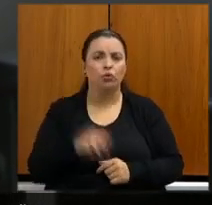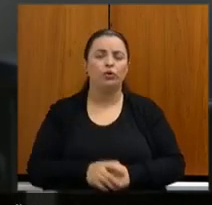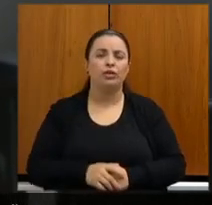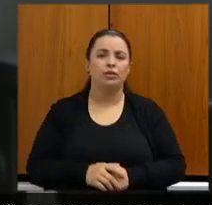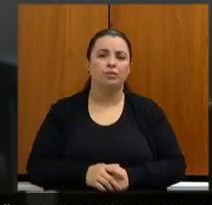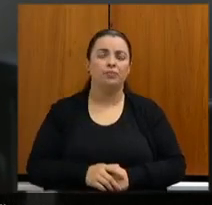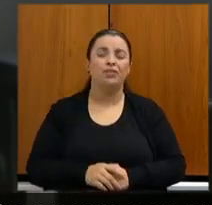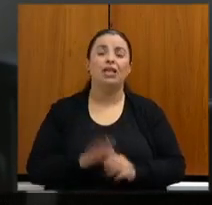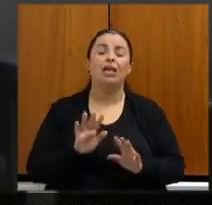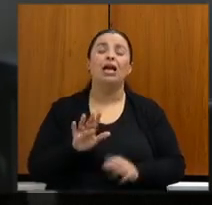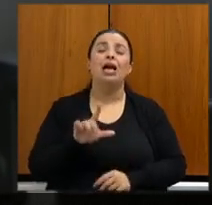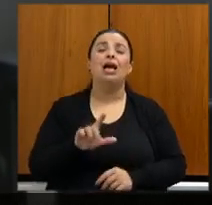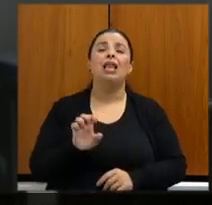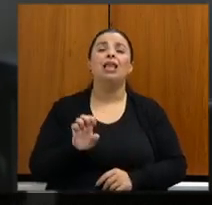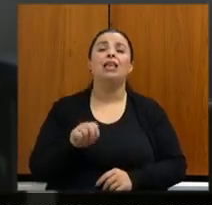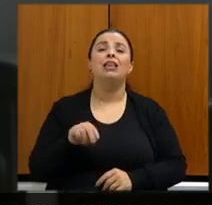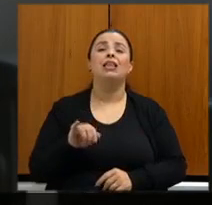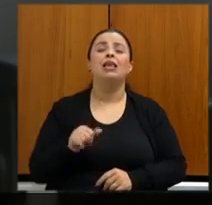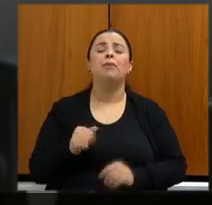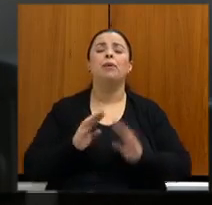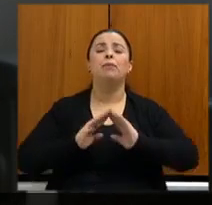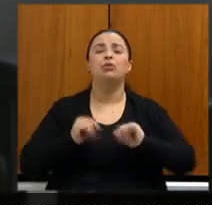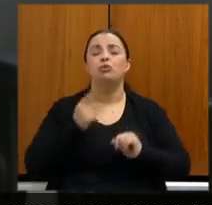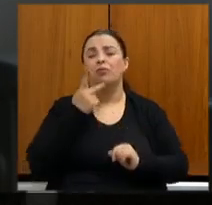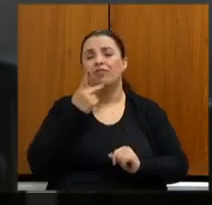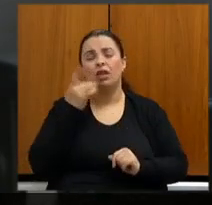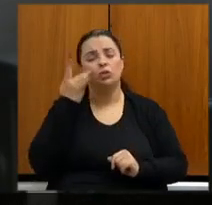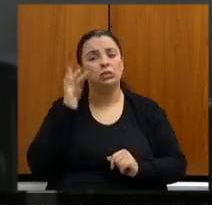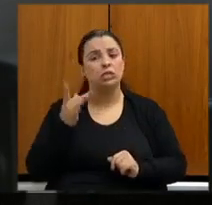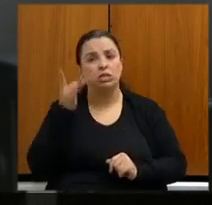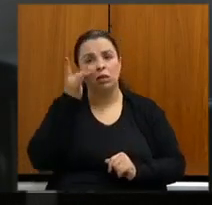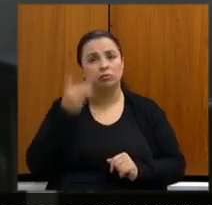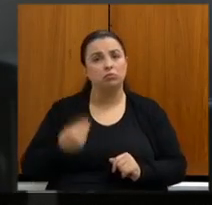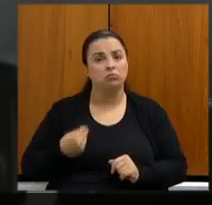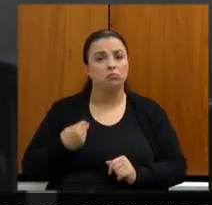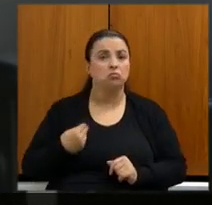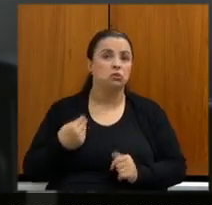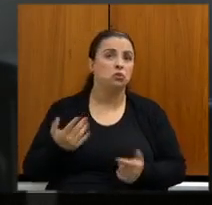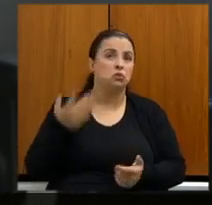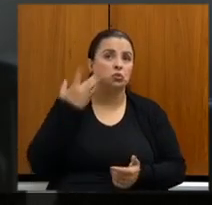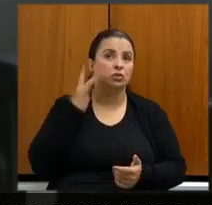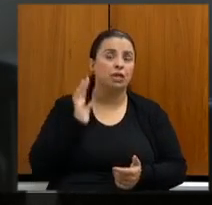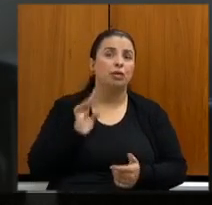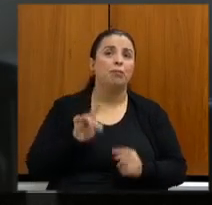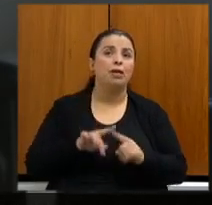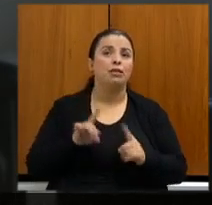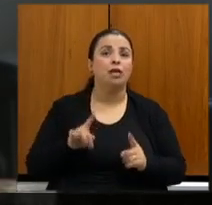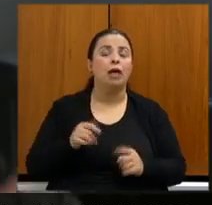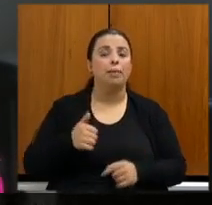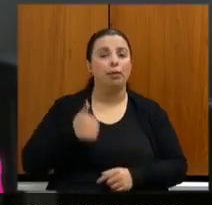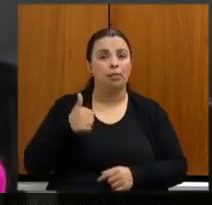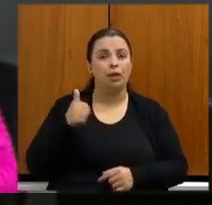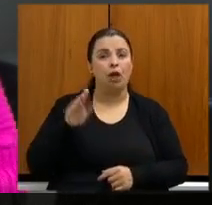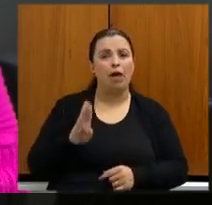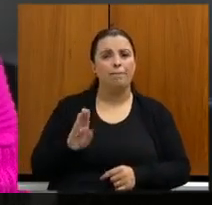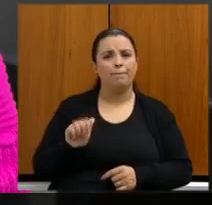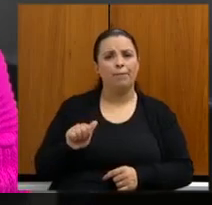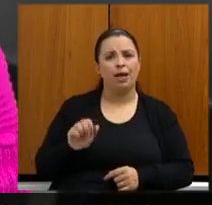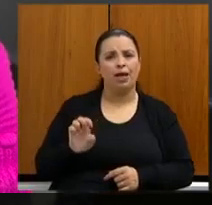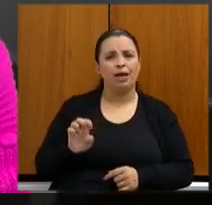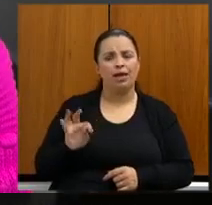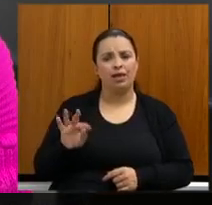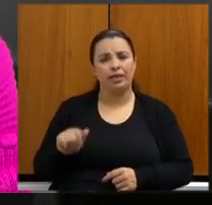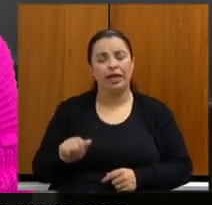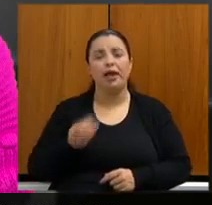sei se a Lene ainda tá aqui mas depois da a Lene da alenice a gente passa para ela